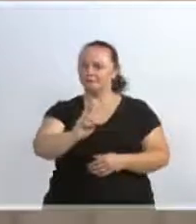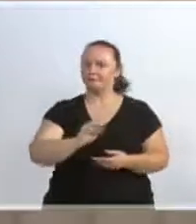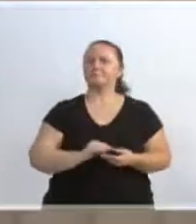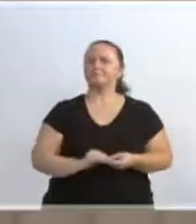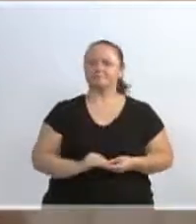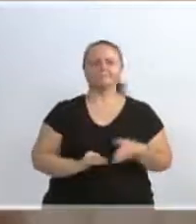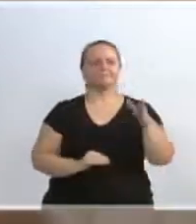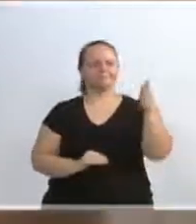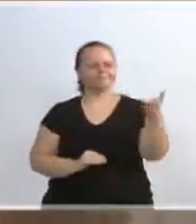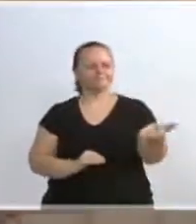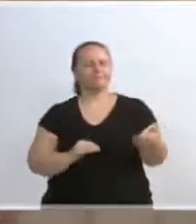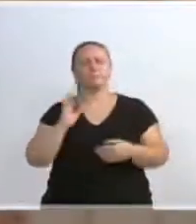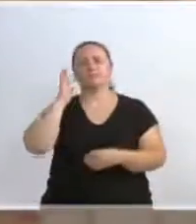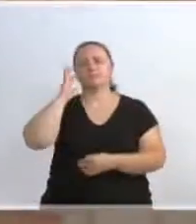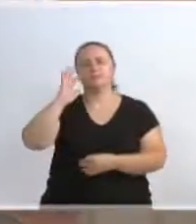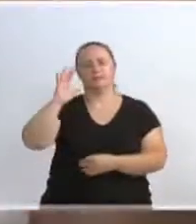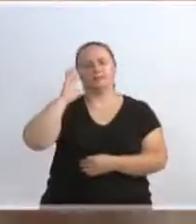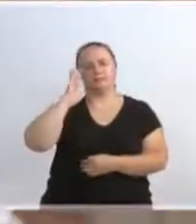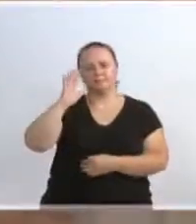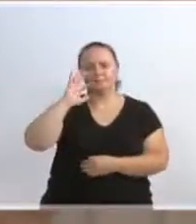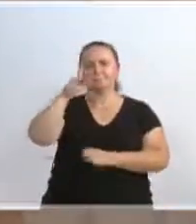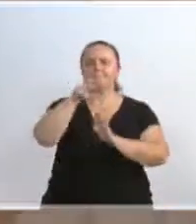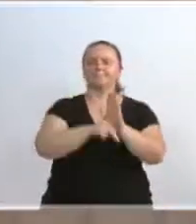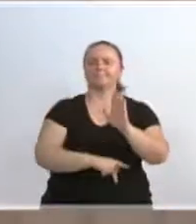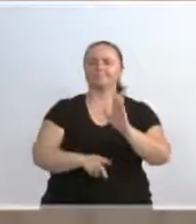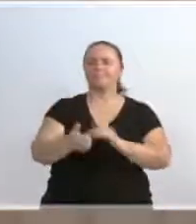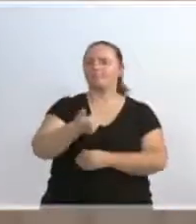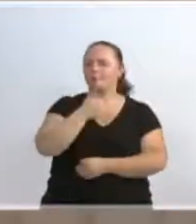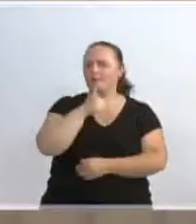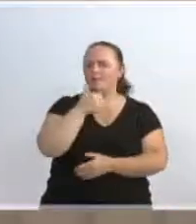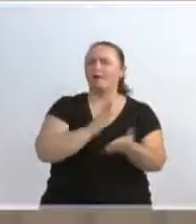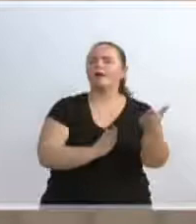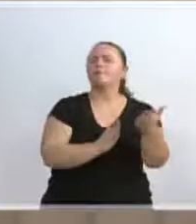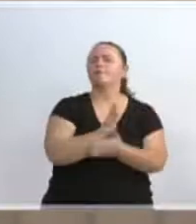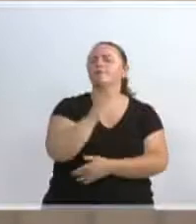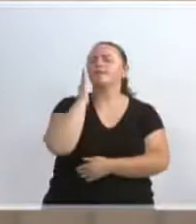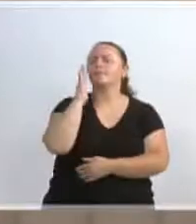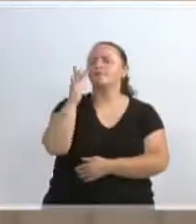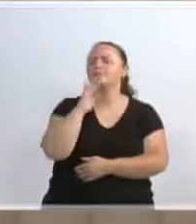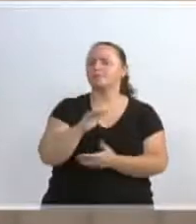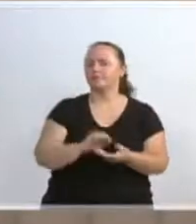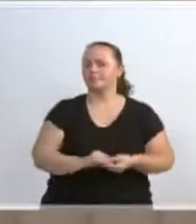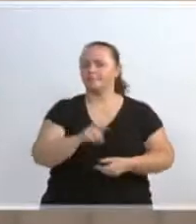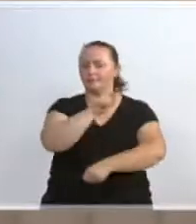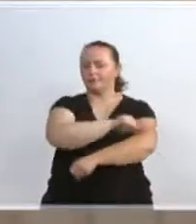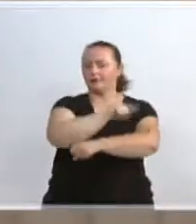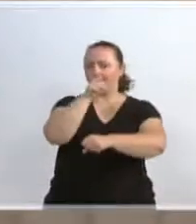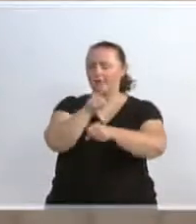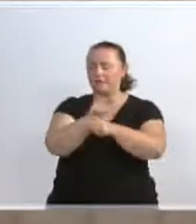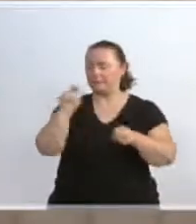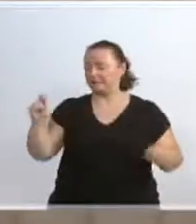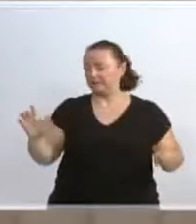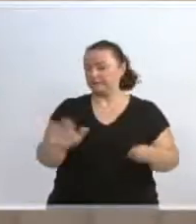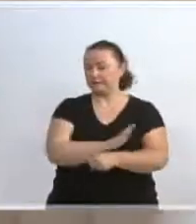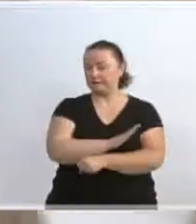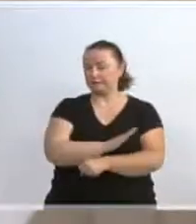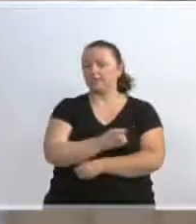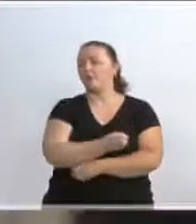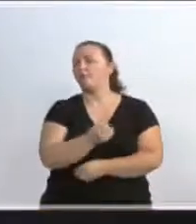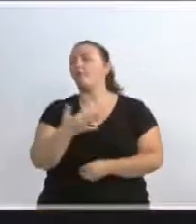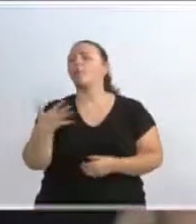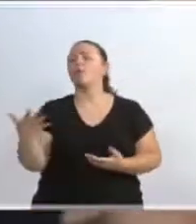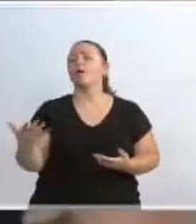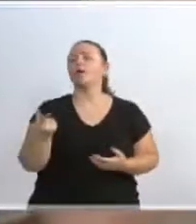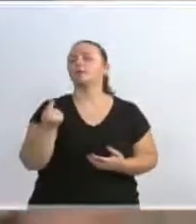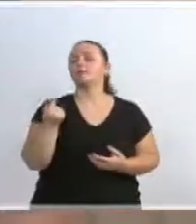bebida tivesse sido aprovado, futsal do Blumenau com o ginásio do Galegão lotado. Você imagina a renda que o clube iria ter